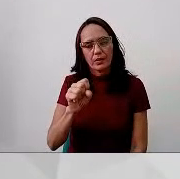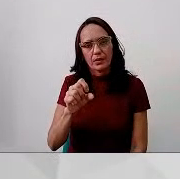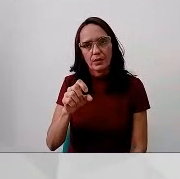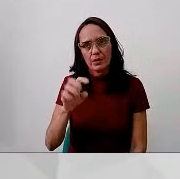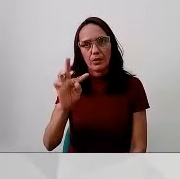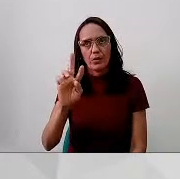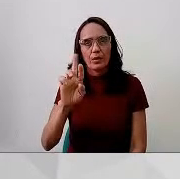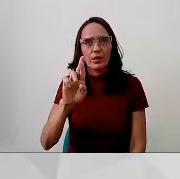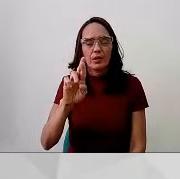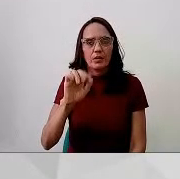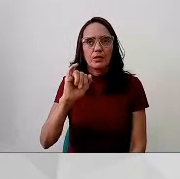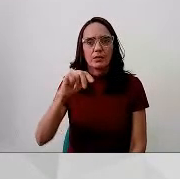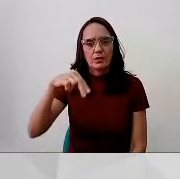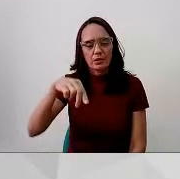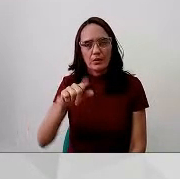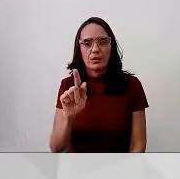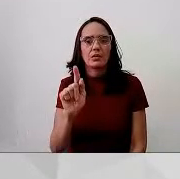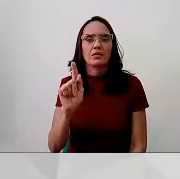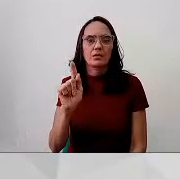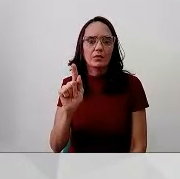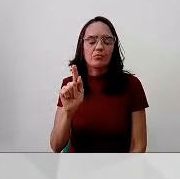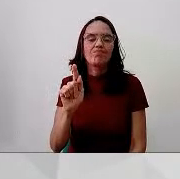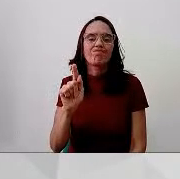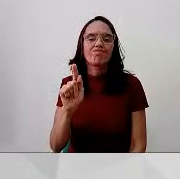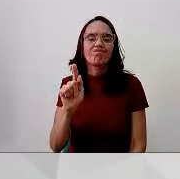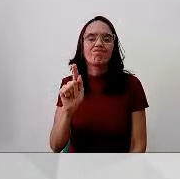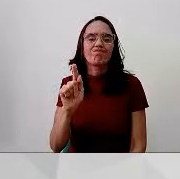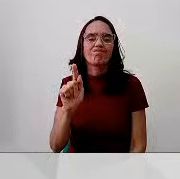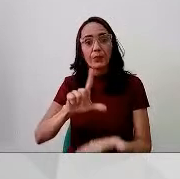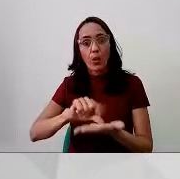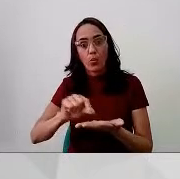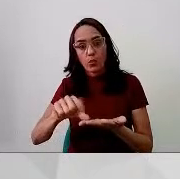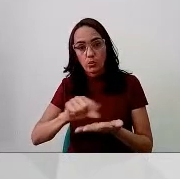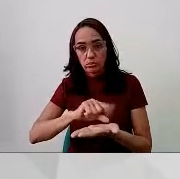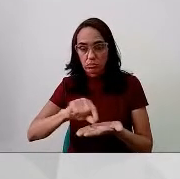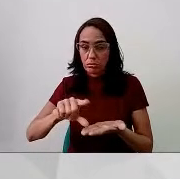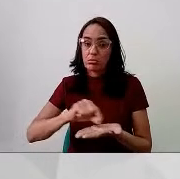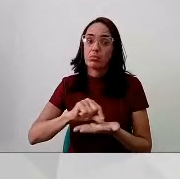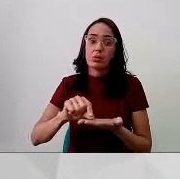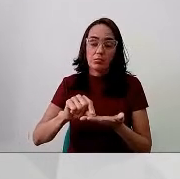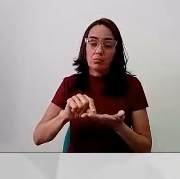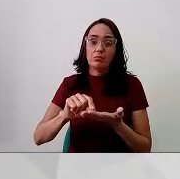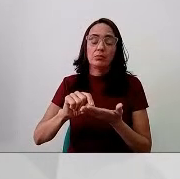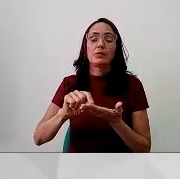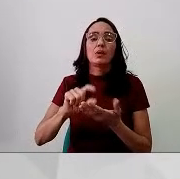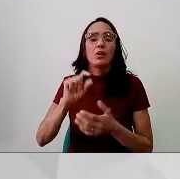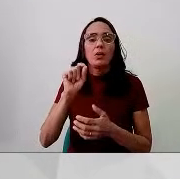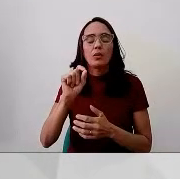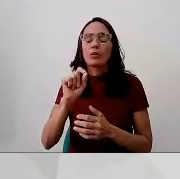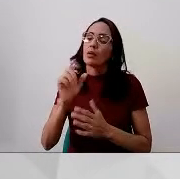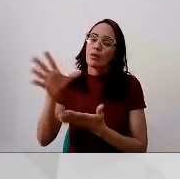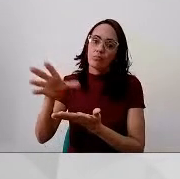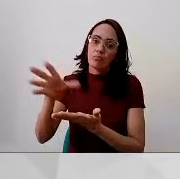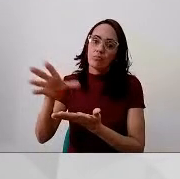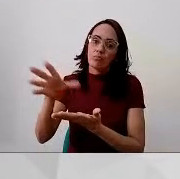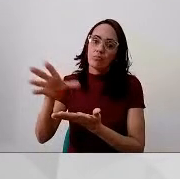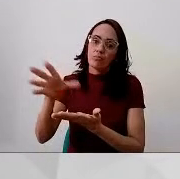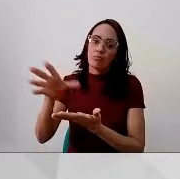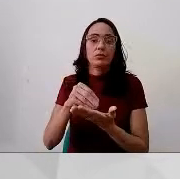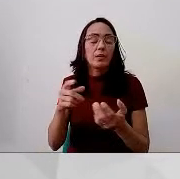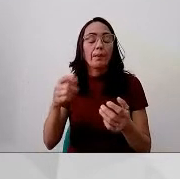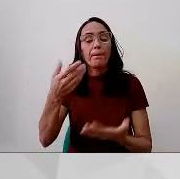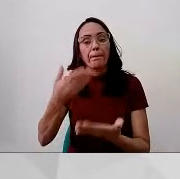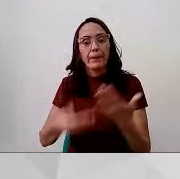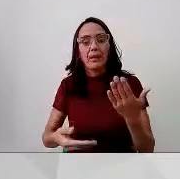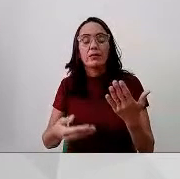for simbólico, ela trabalha muito bem. Obviamente que ela perde em alguns aspectos, quando comparada aí com Python,